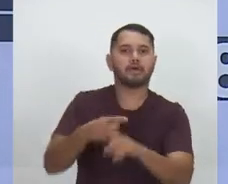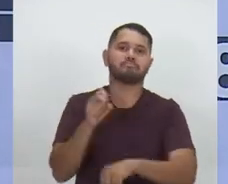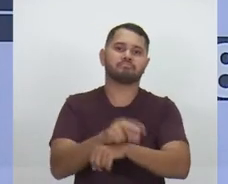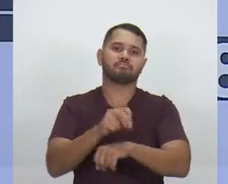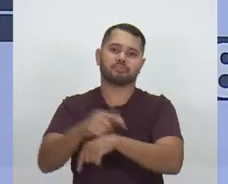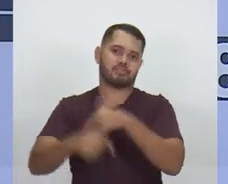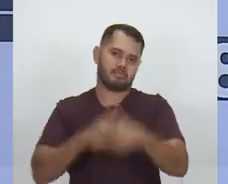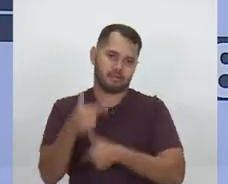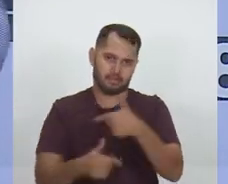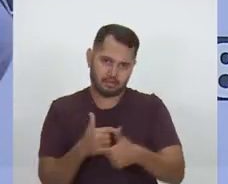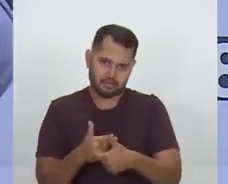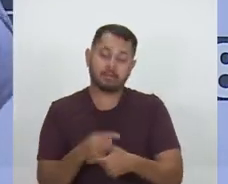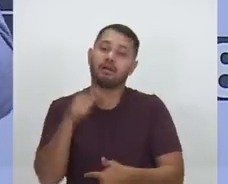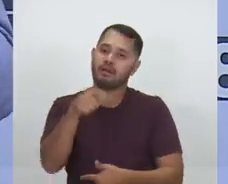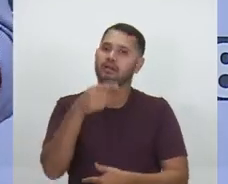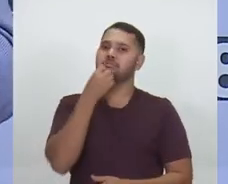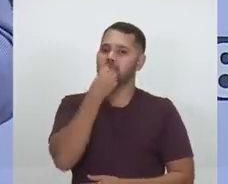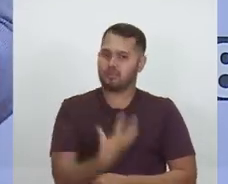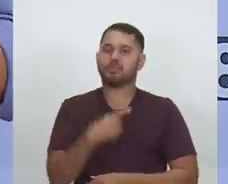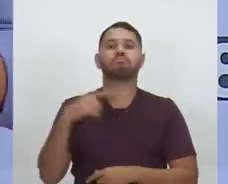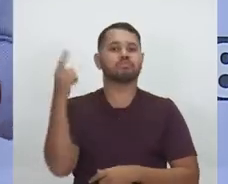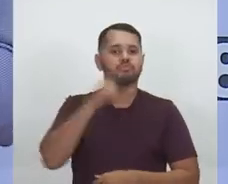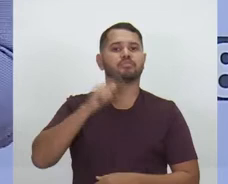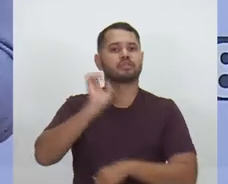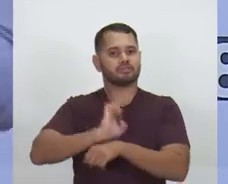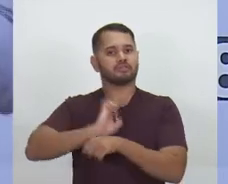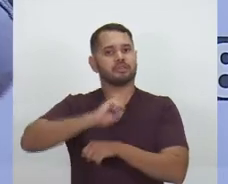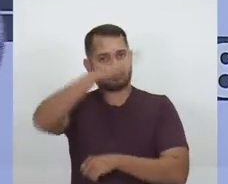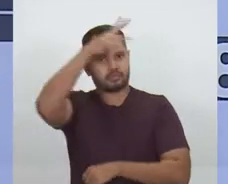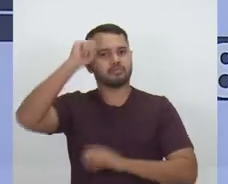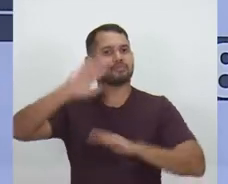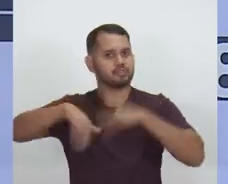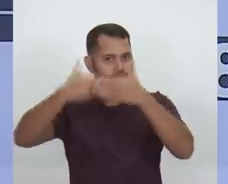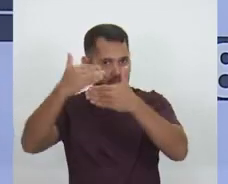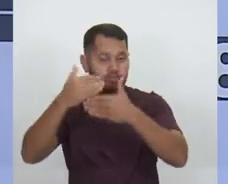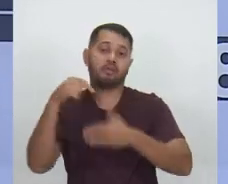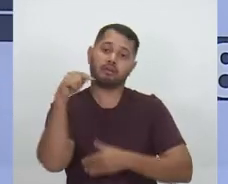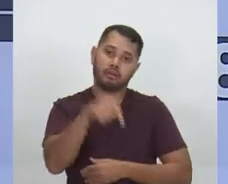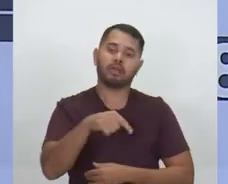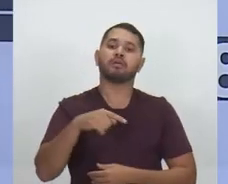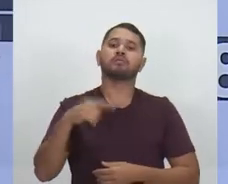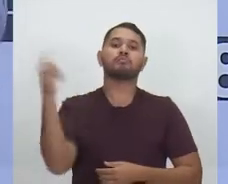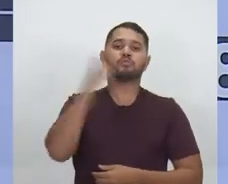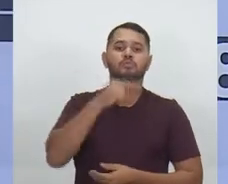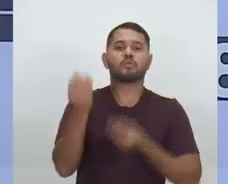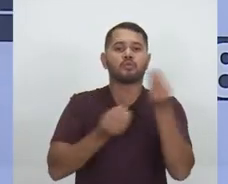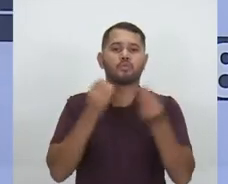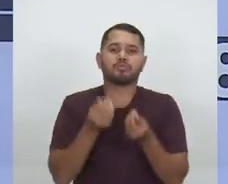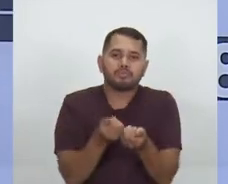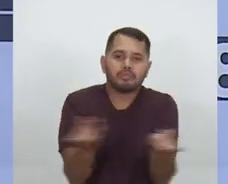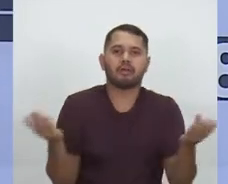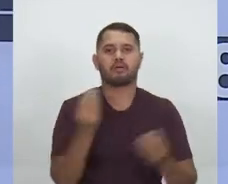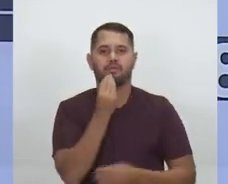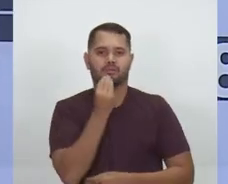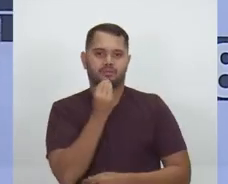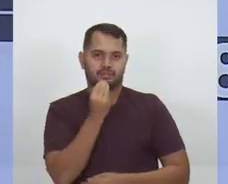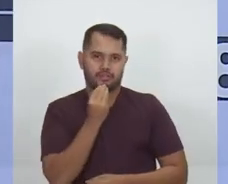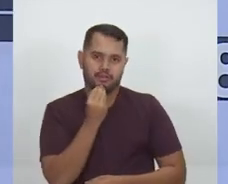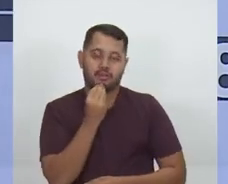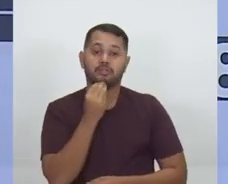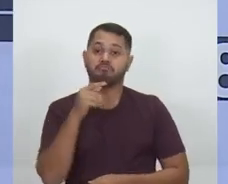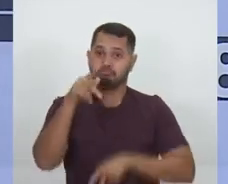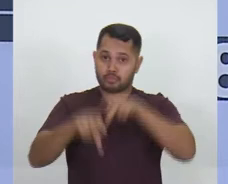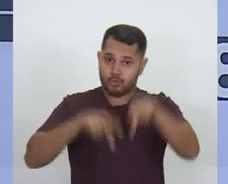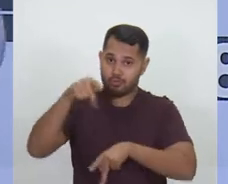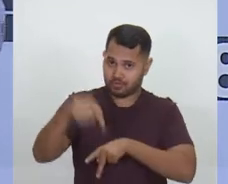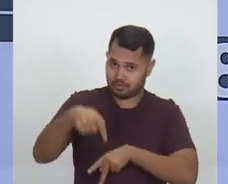emprego é dessa forma que nós queremos desenvolver o estado do amazonas é dessa forma que nós queremos criar oportunidades para que o povo